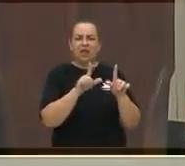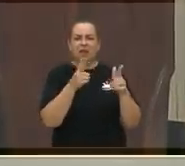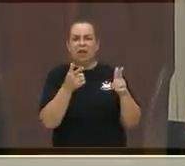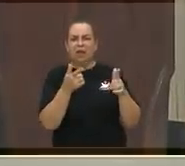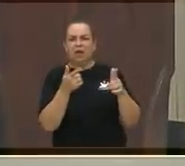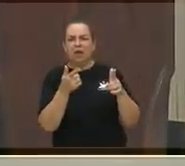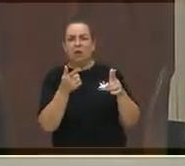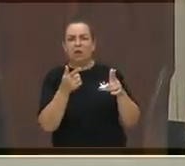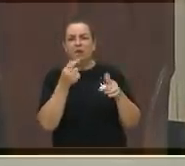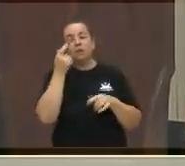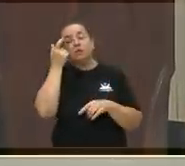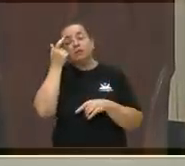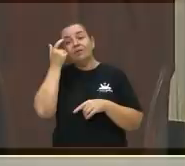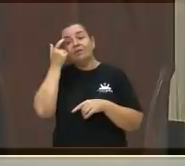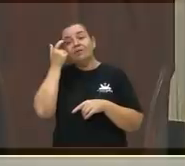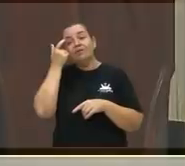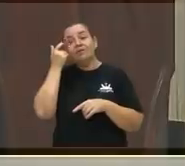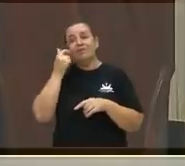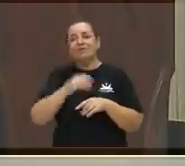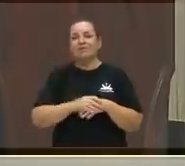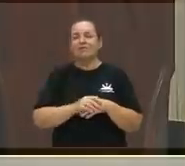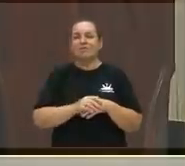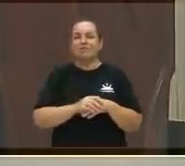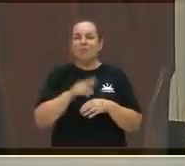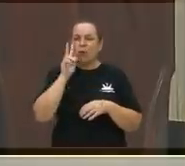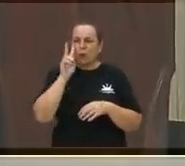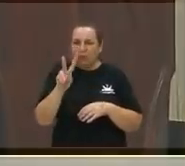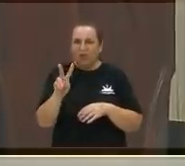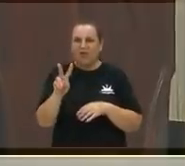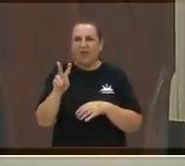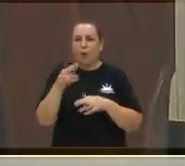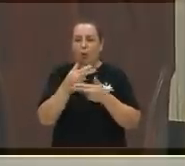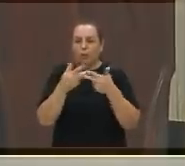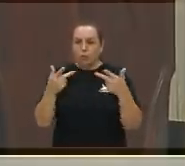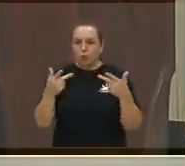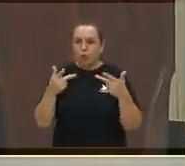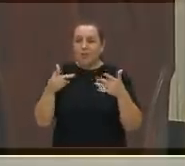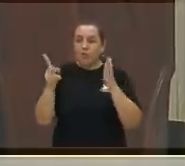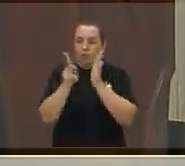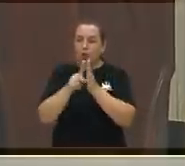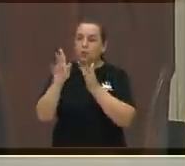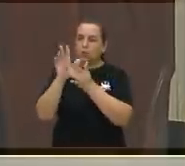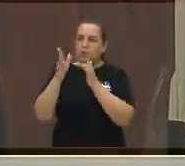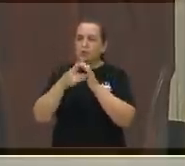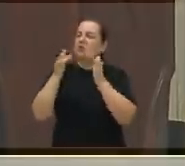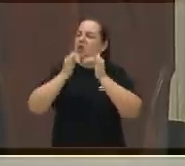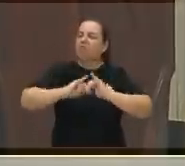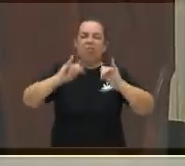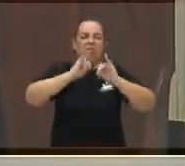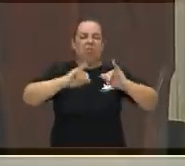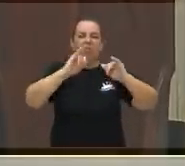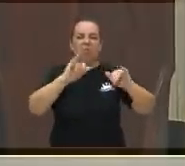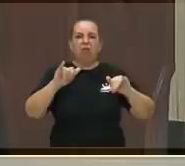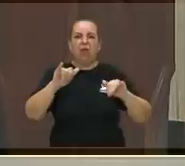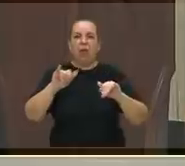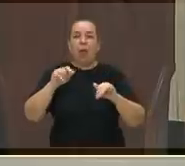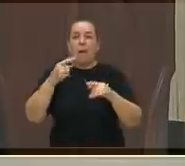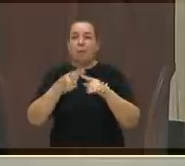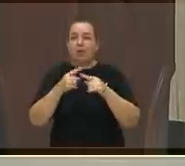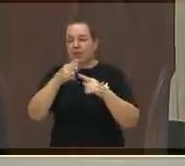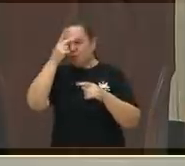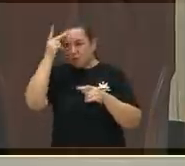cristo eu assisti pro paguei e pro pago e aí se